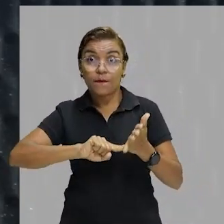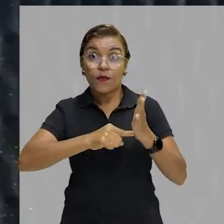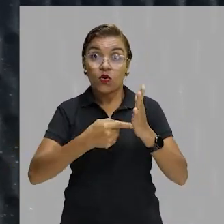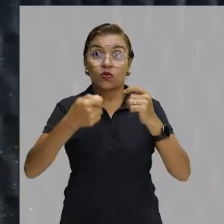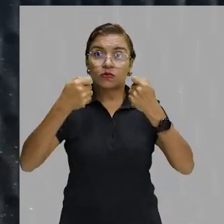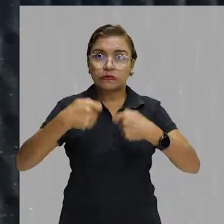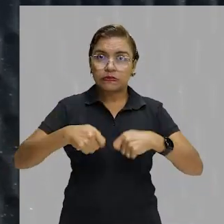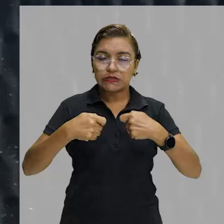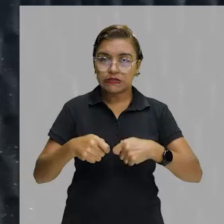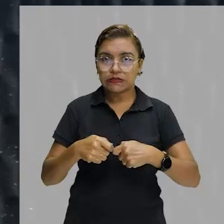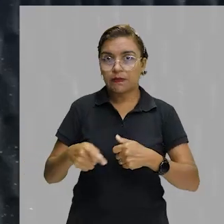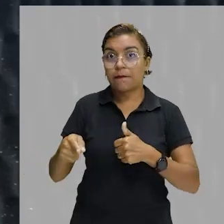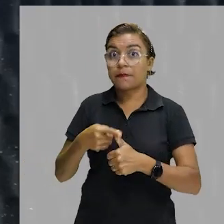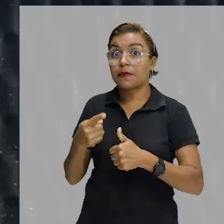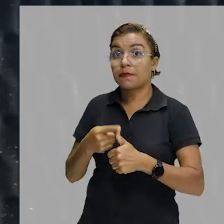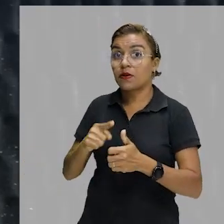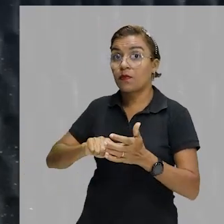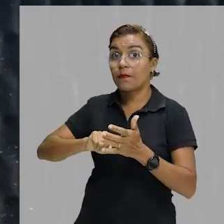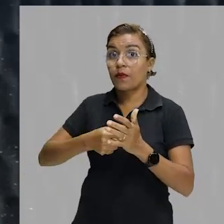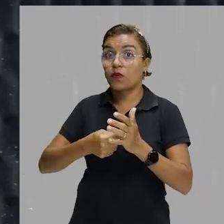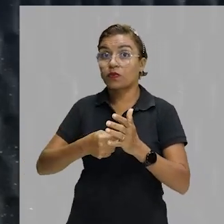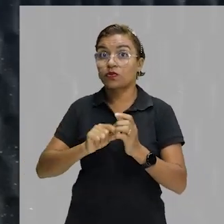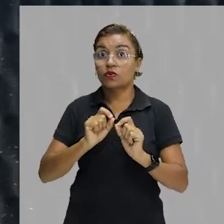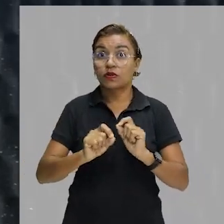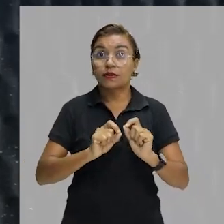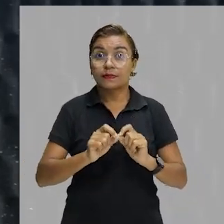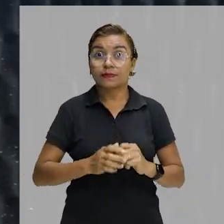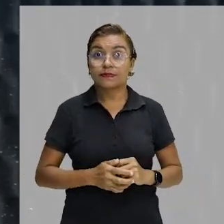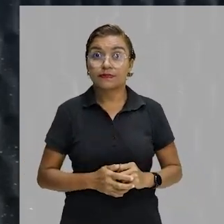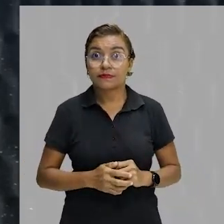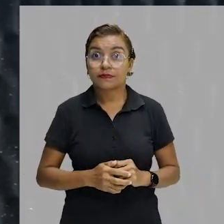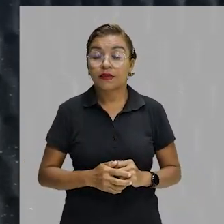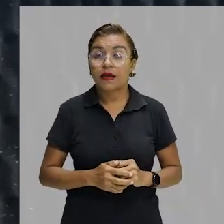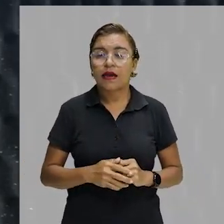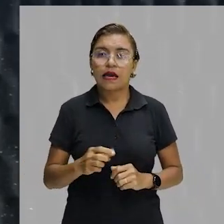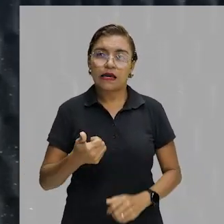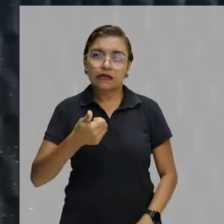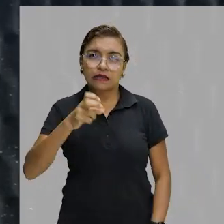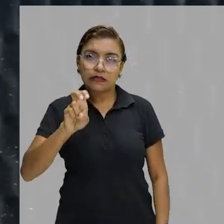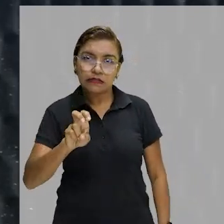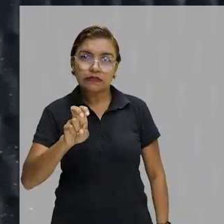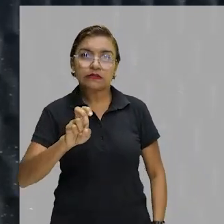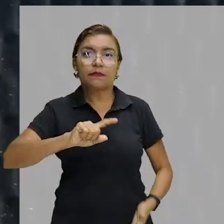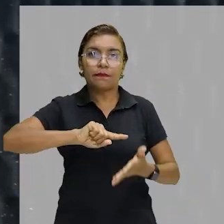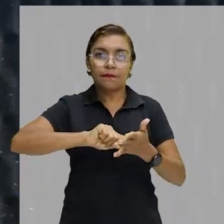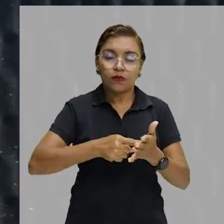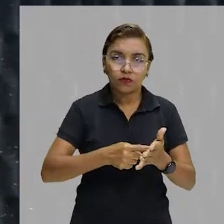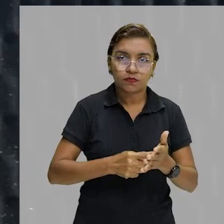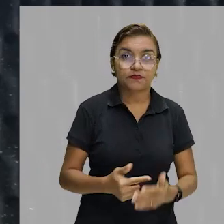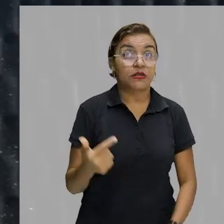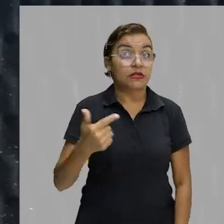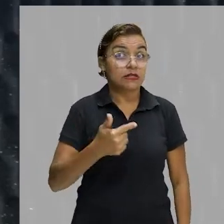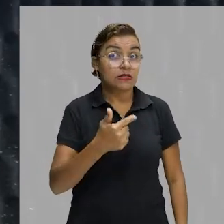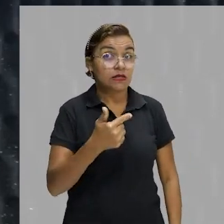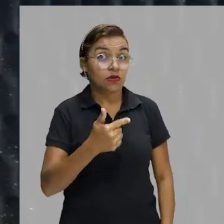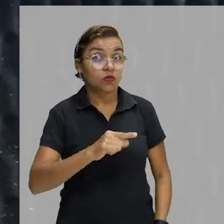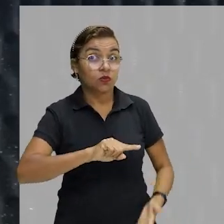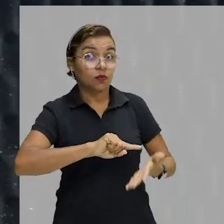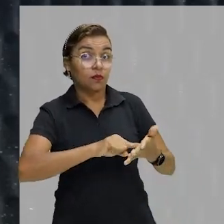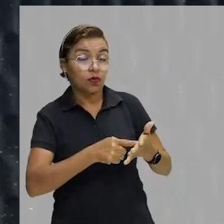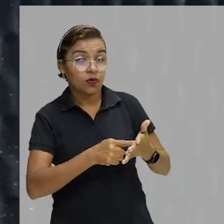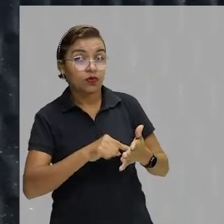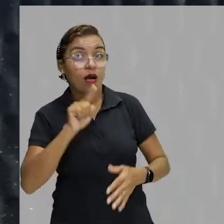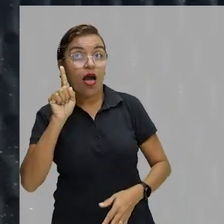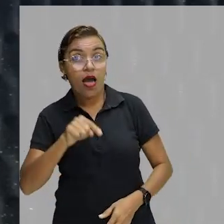ó. Meu primeiro ponto vai equivaler 15 pontos. Segundo ponto, eu vou fazer